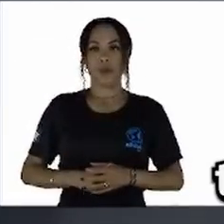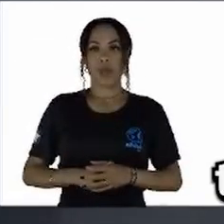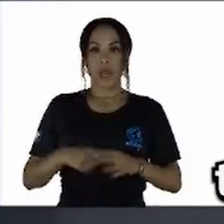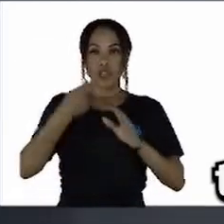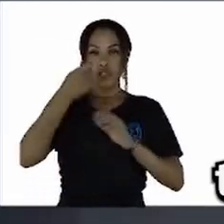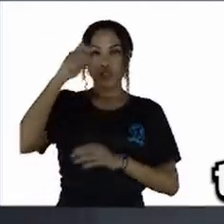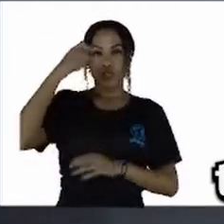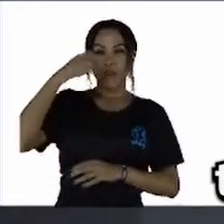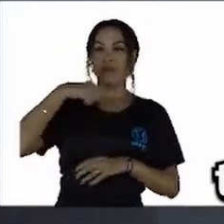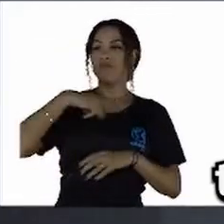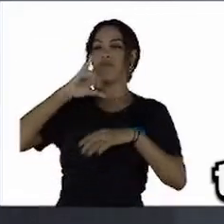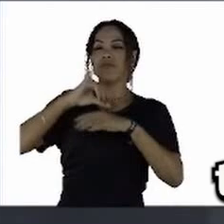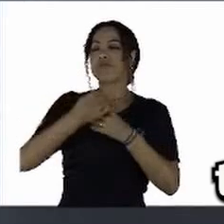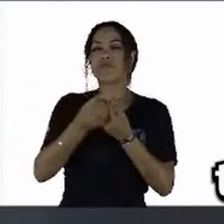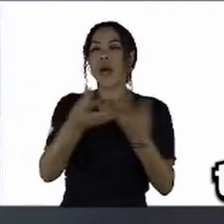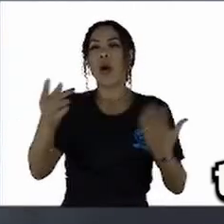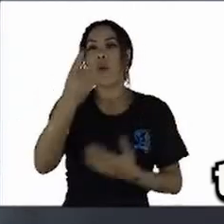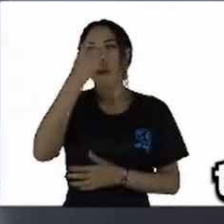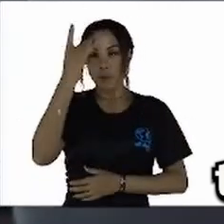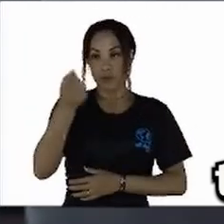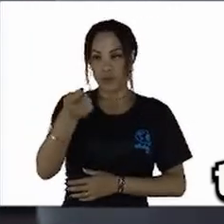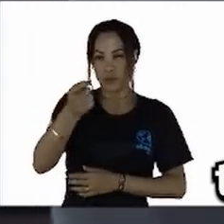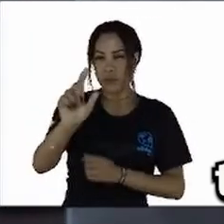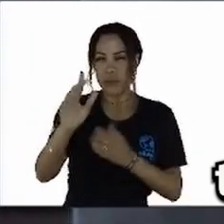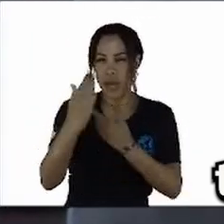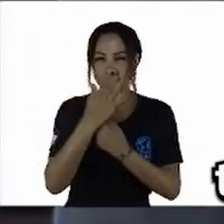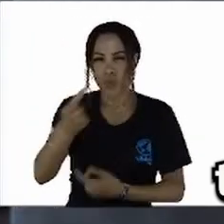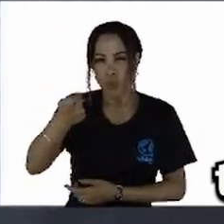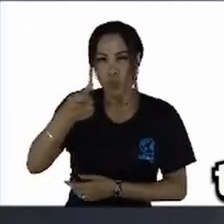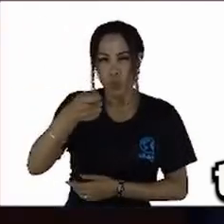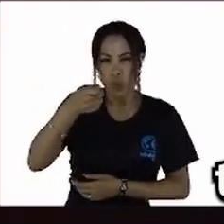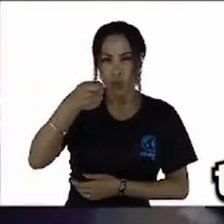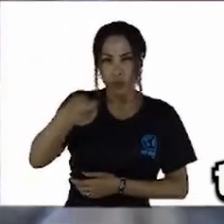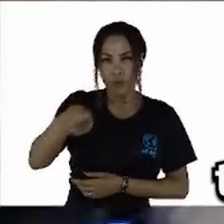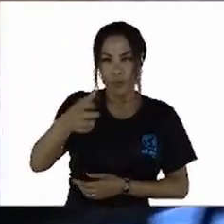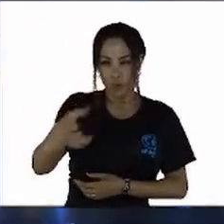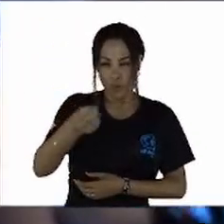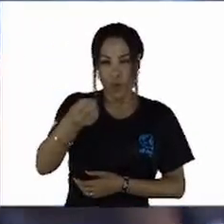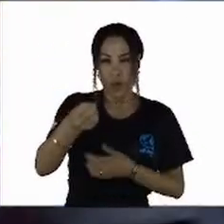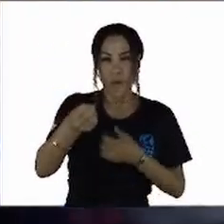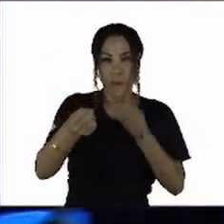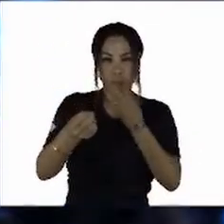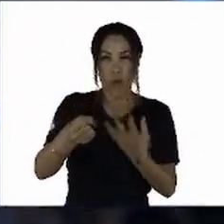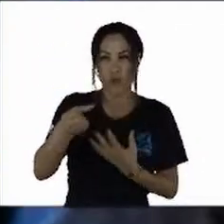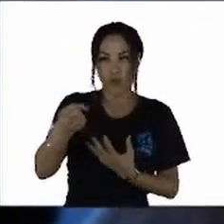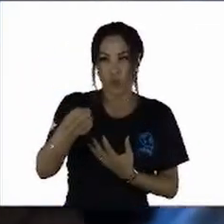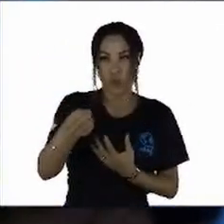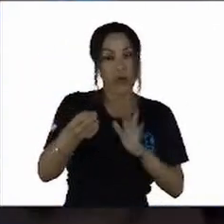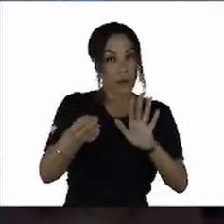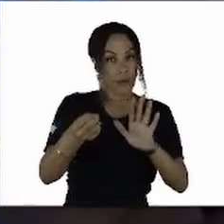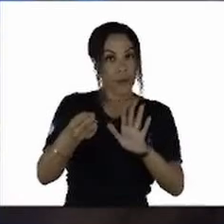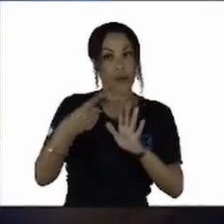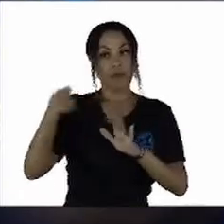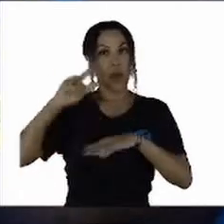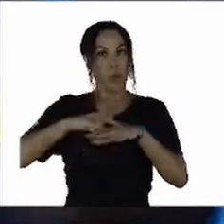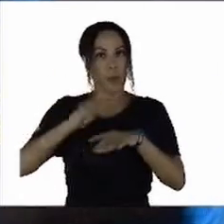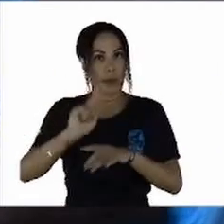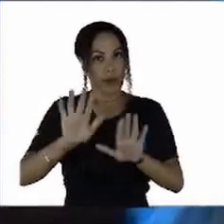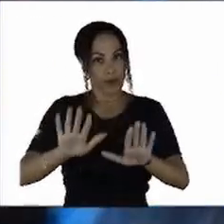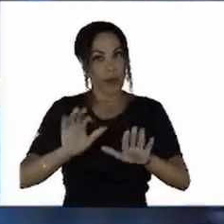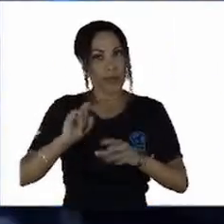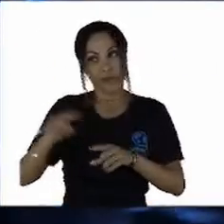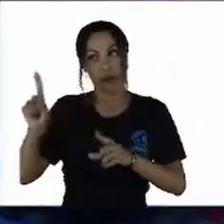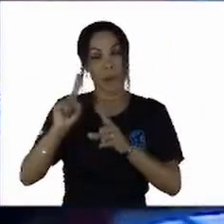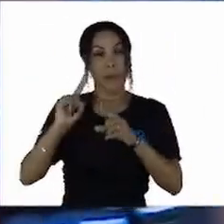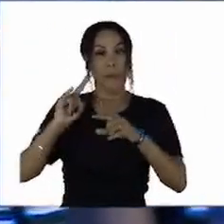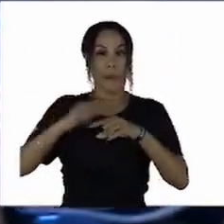essa chave com a pessoa da plateia aqui, ó, o tempo inteiro. Segura para mim, dá aquela segurada boa. Fica aqui, ó. Só não vá ao toalete nessa hora que vai me